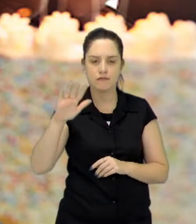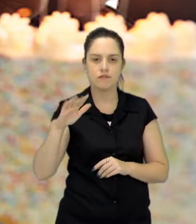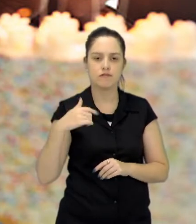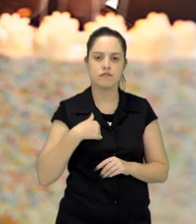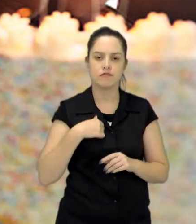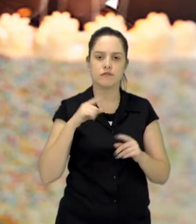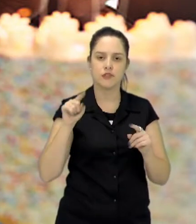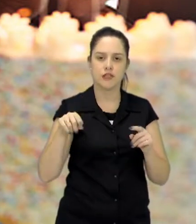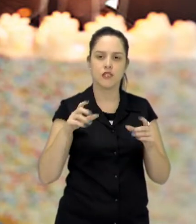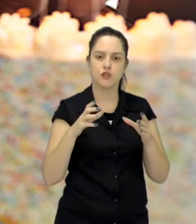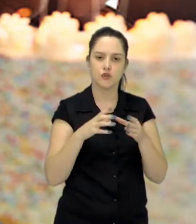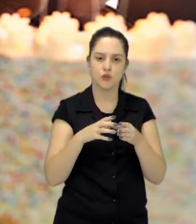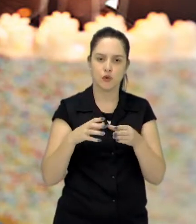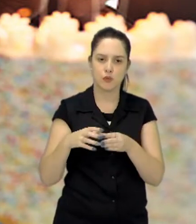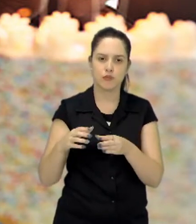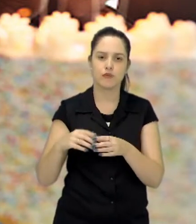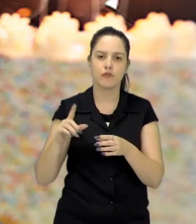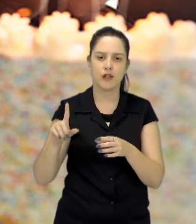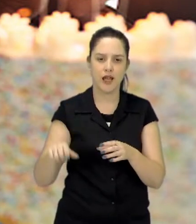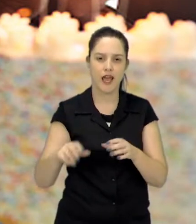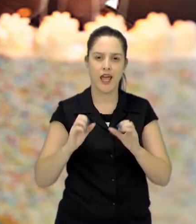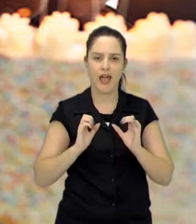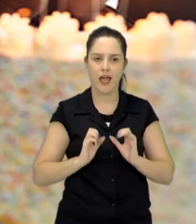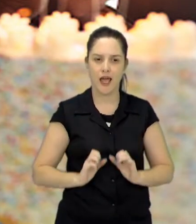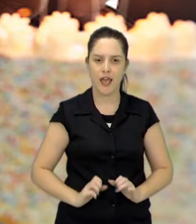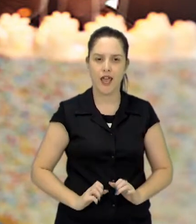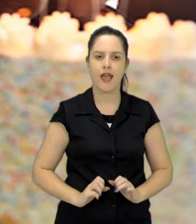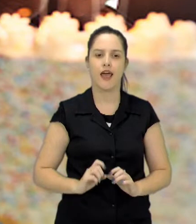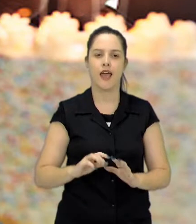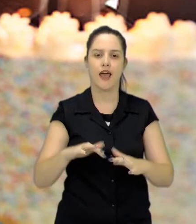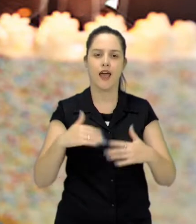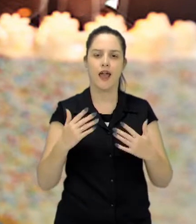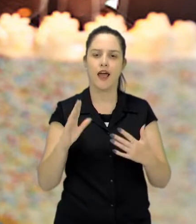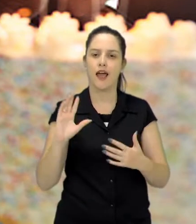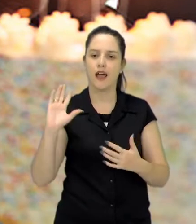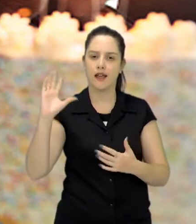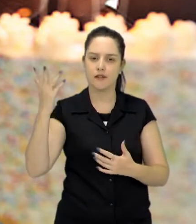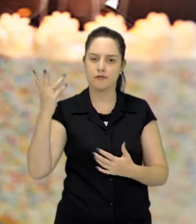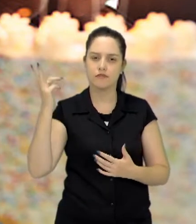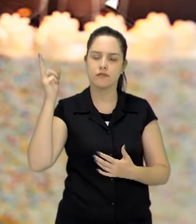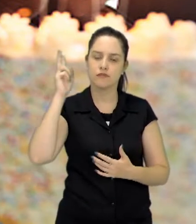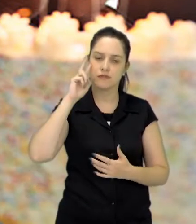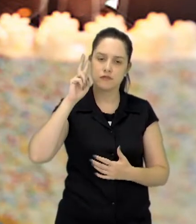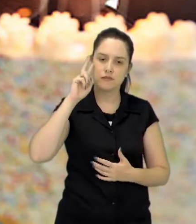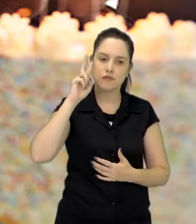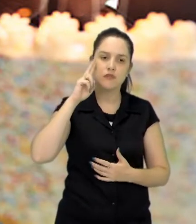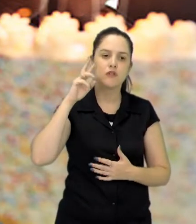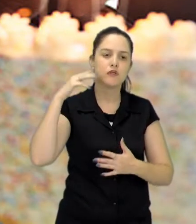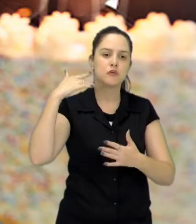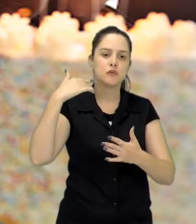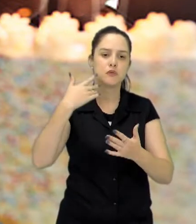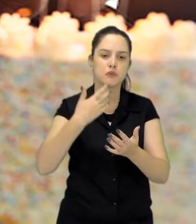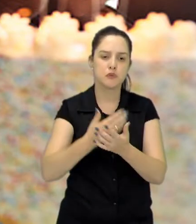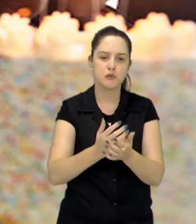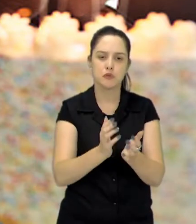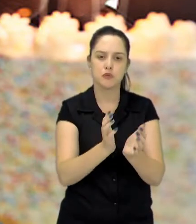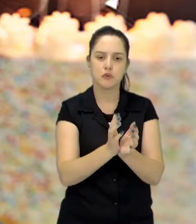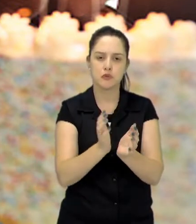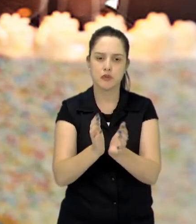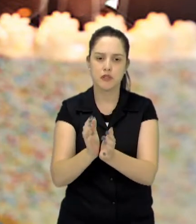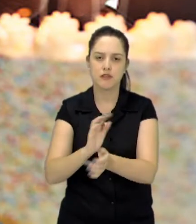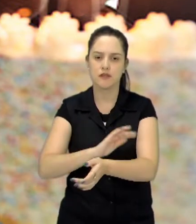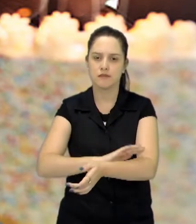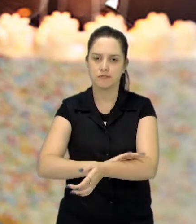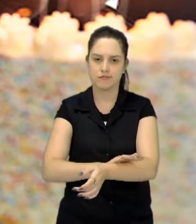deste grupo étnico, que são os afrodescendentes, e como os acontecimentos históricos em torno desse grupo deram origem